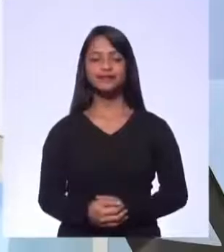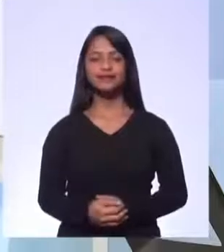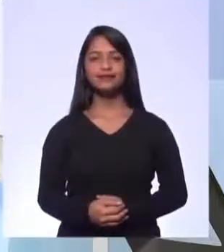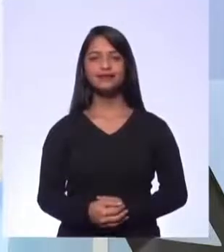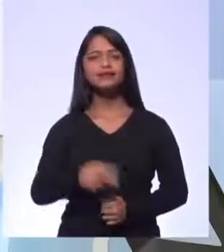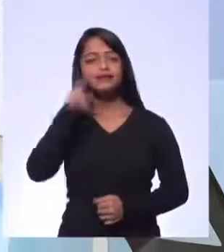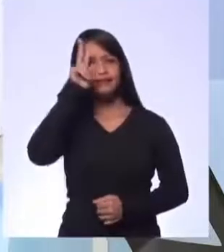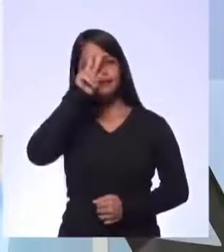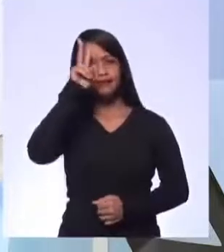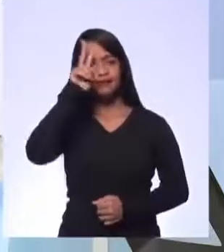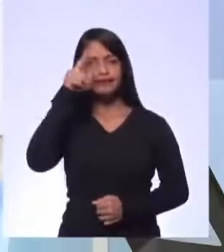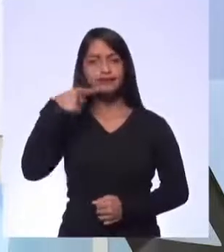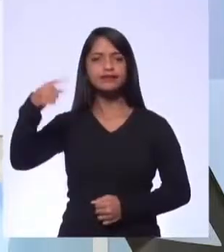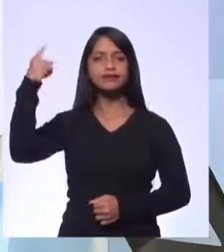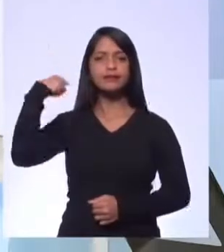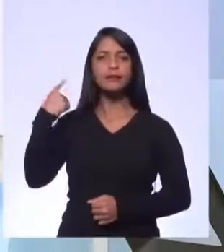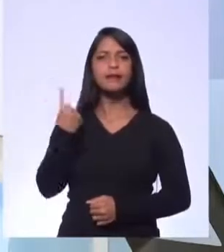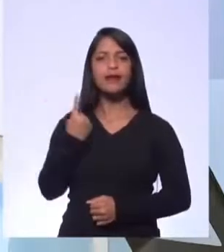primeira